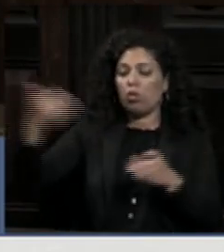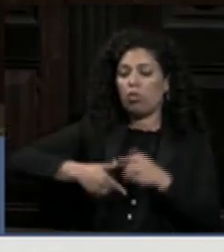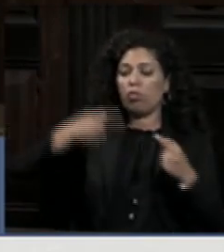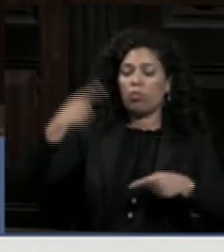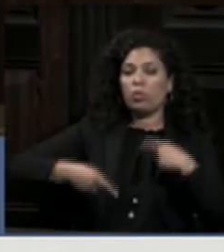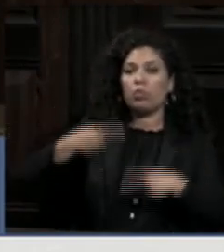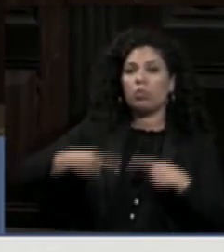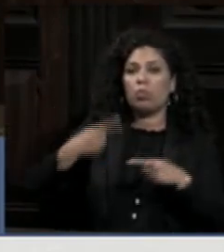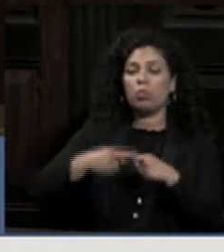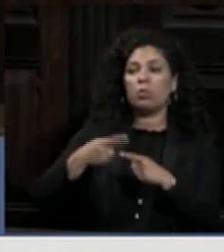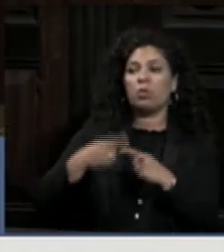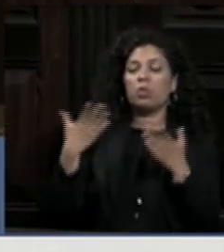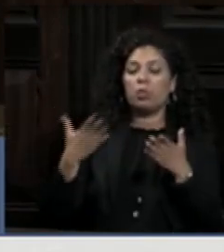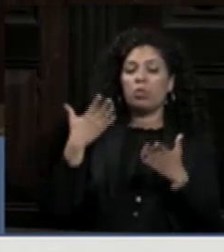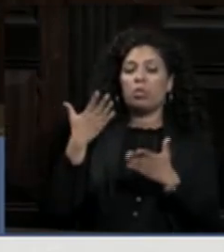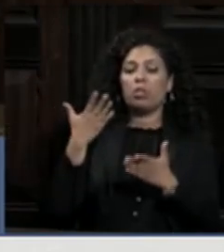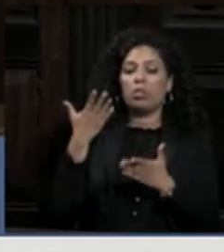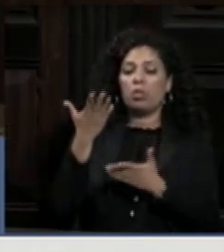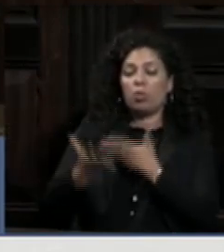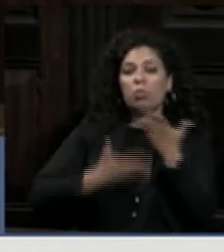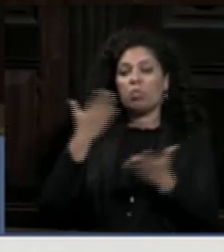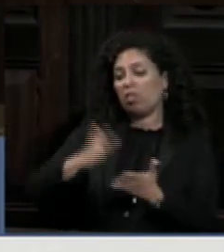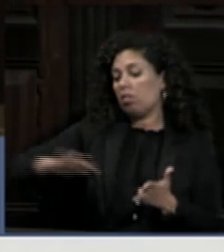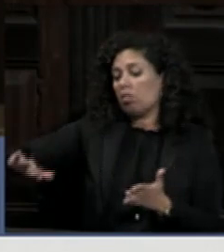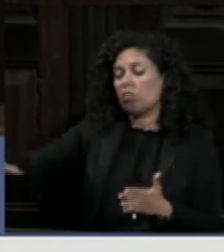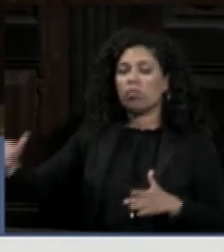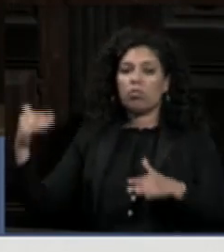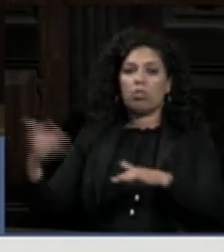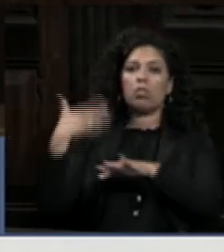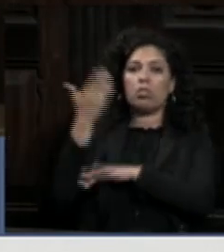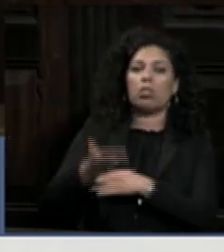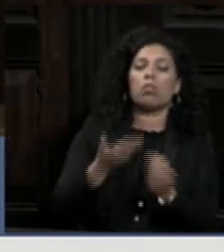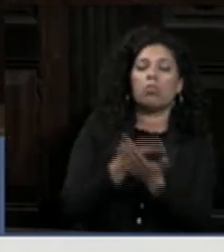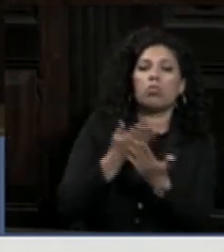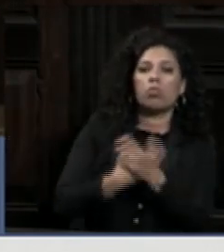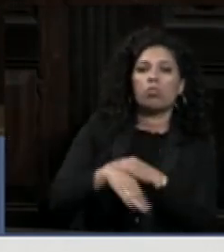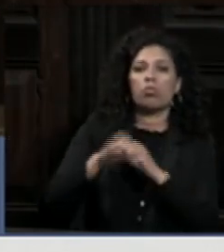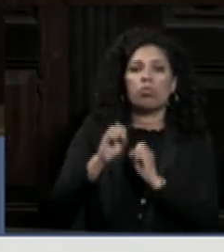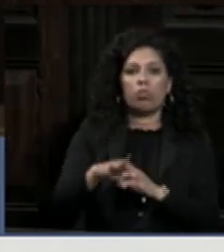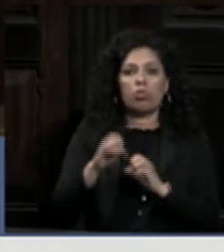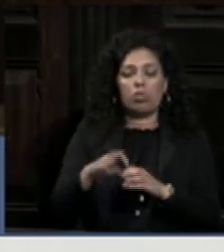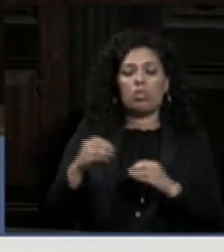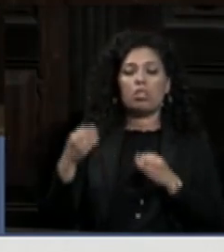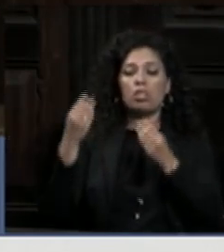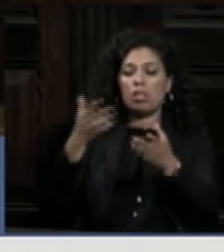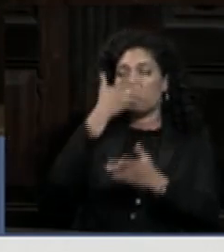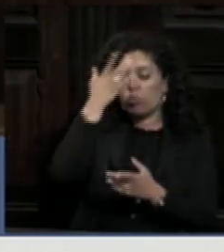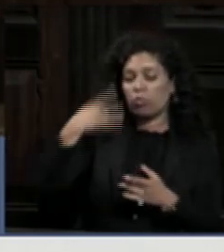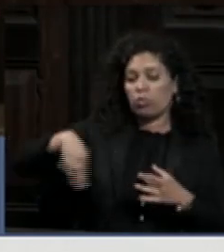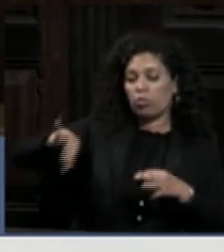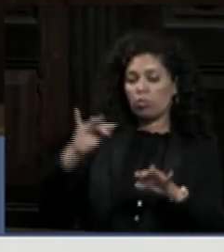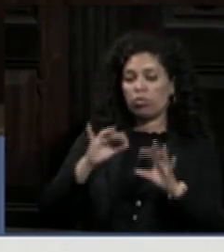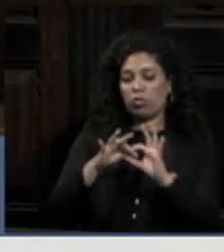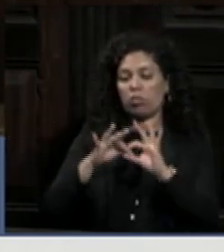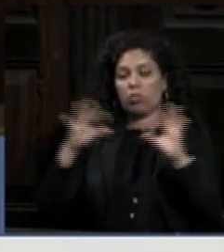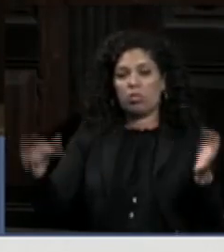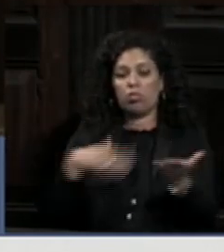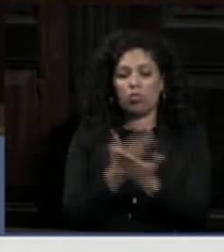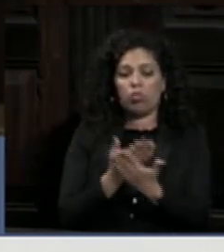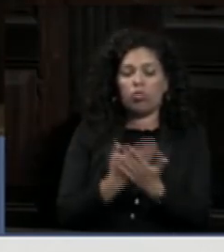para que as crianças têm o direito de ir à escola para que o que está no eca direito a lazer direito à educação de qualidade